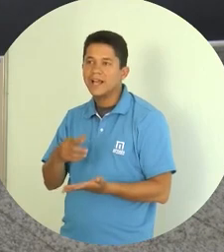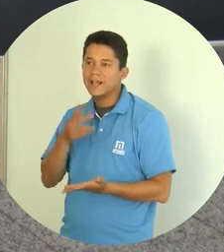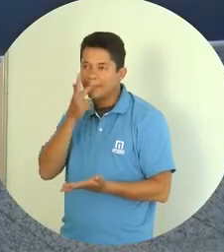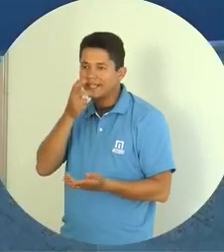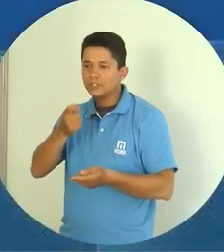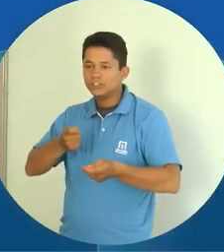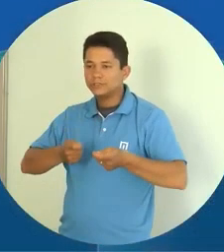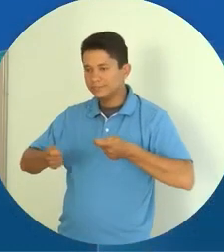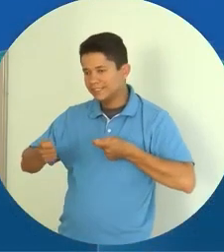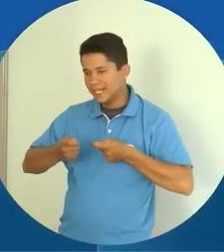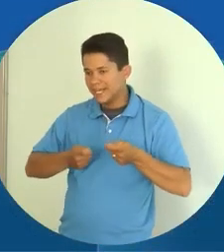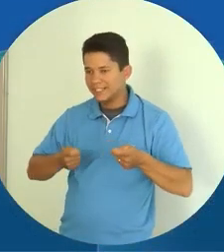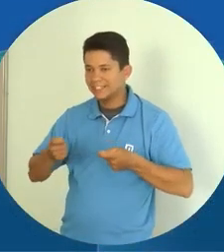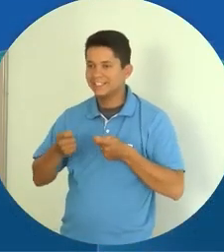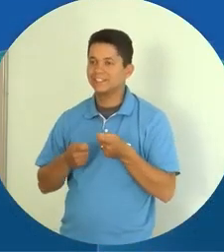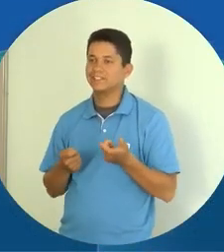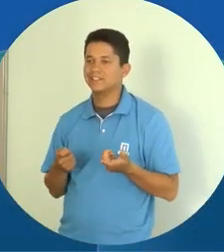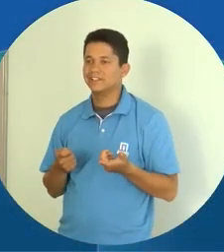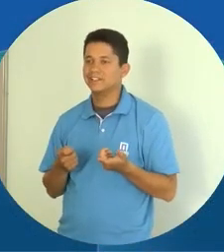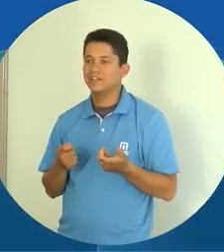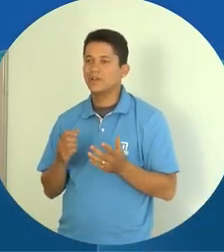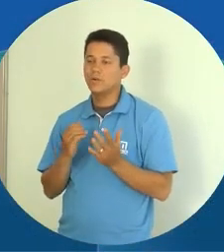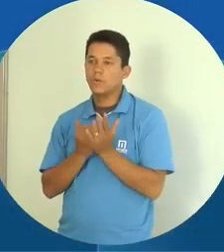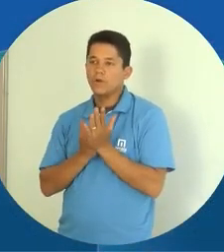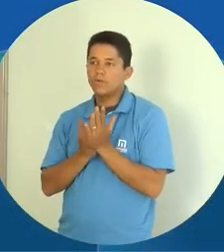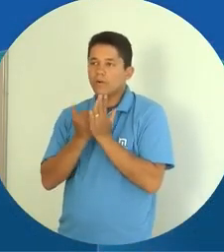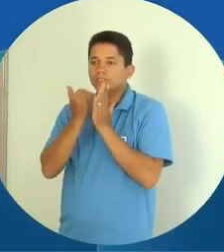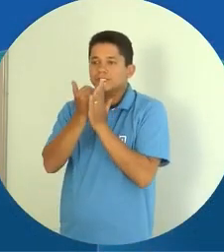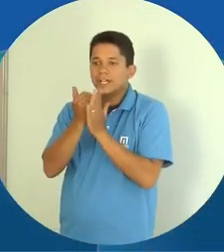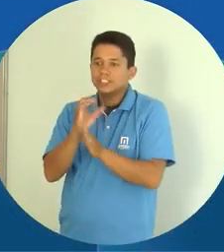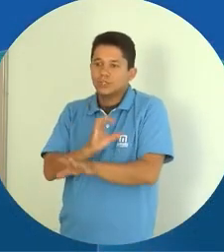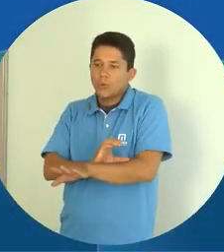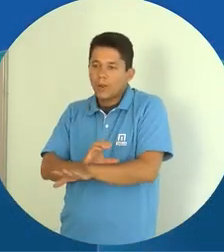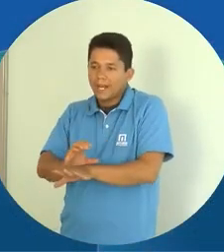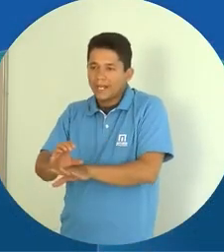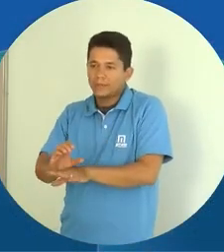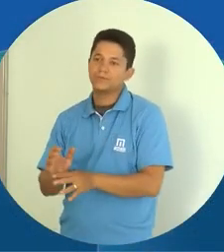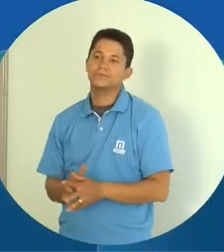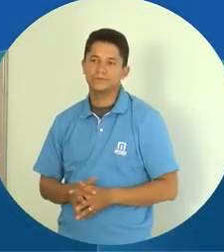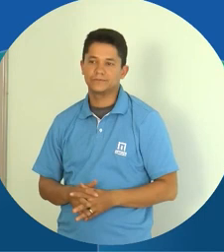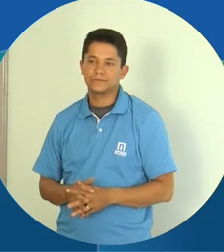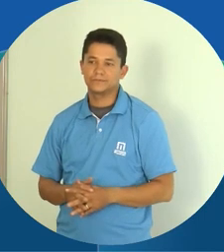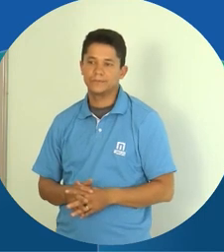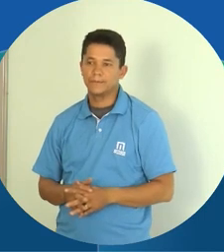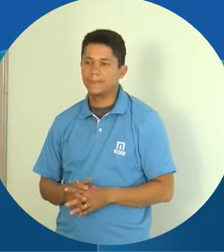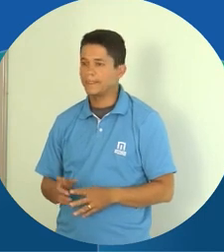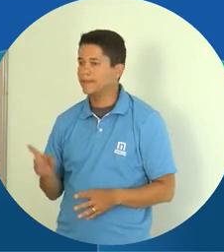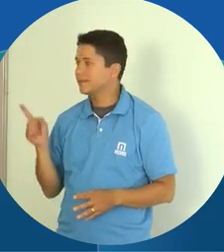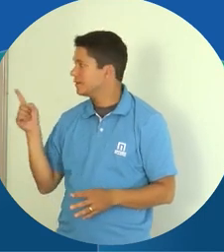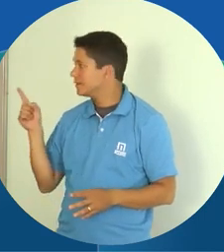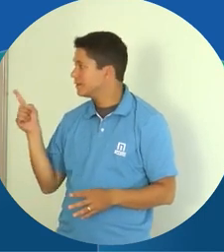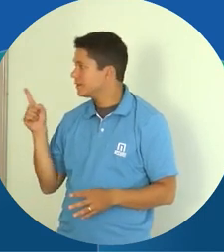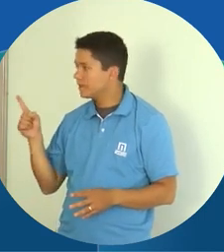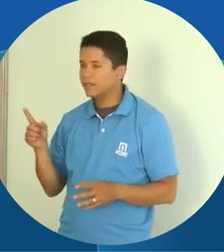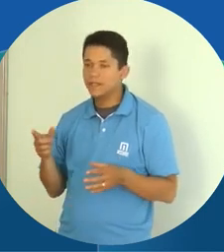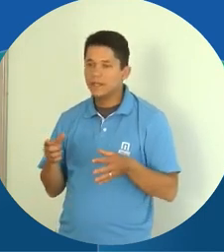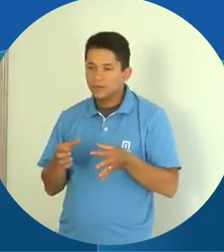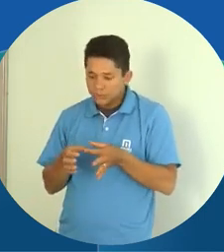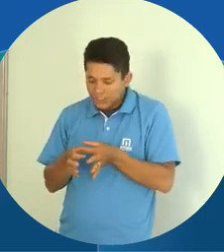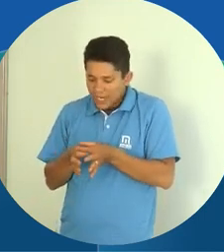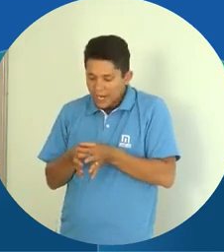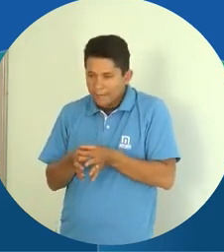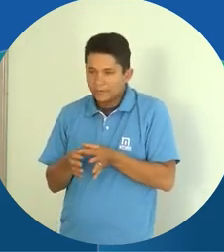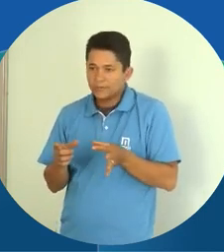os blocos e o volume de concreto que a gente vai usar. Então, essa baixo diâmetro, para uma carga